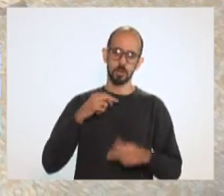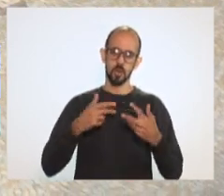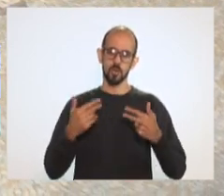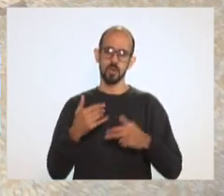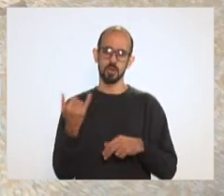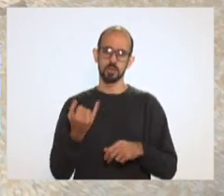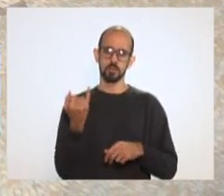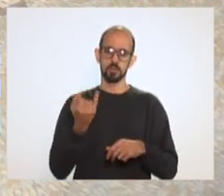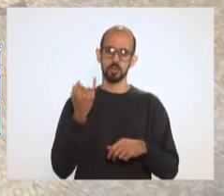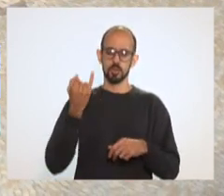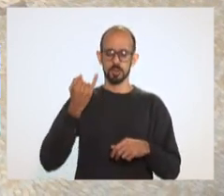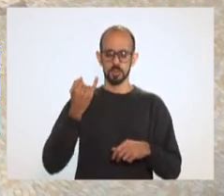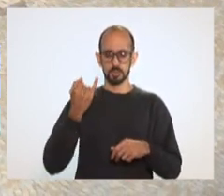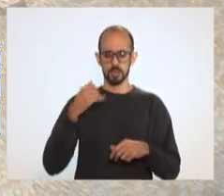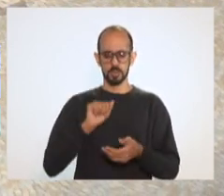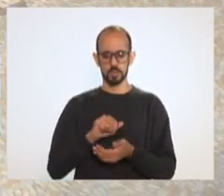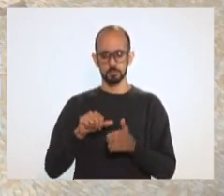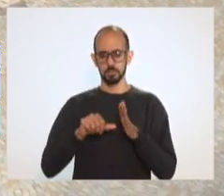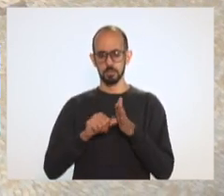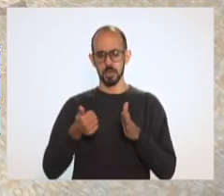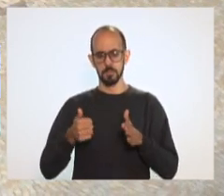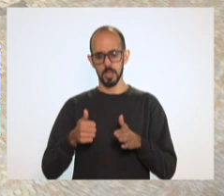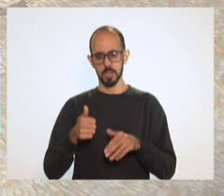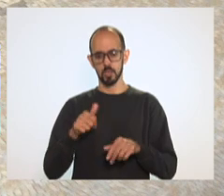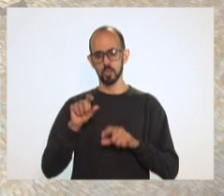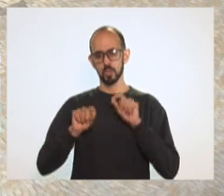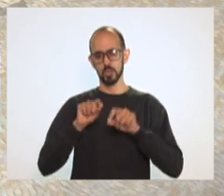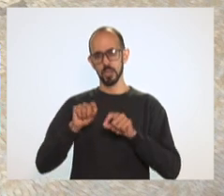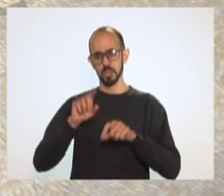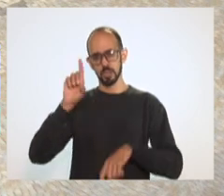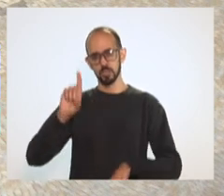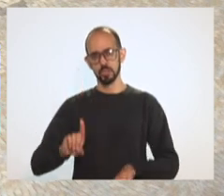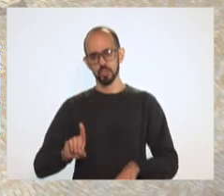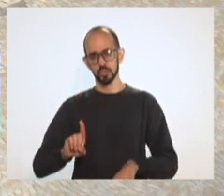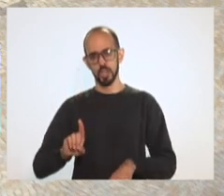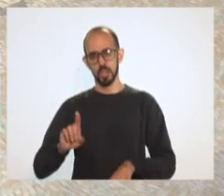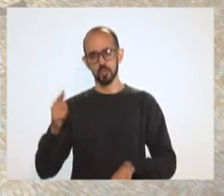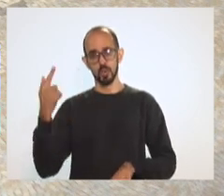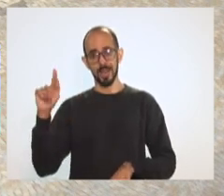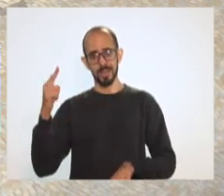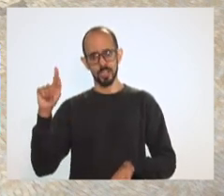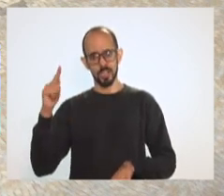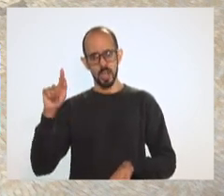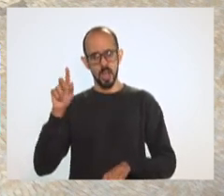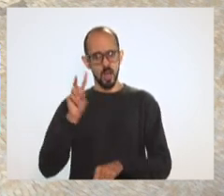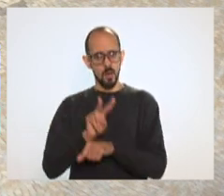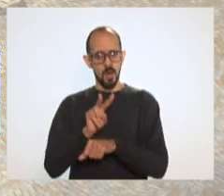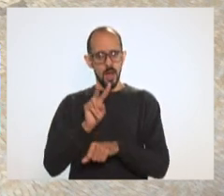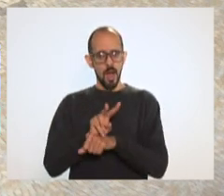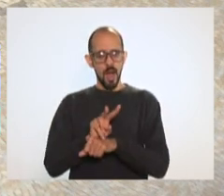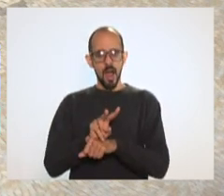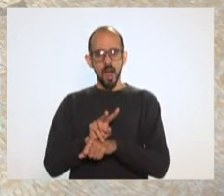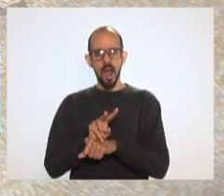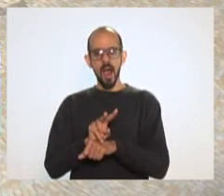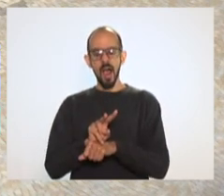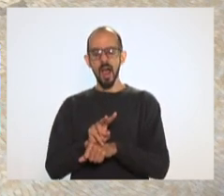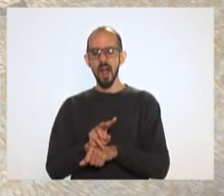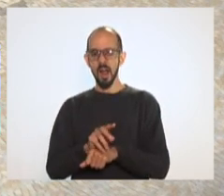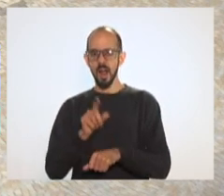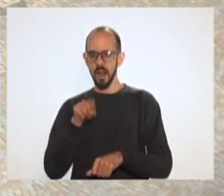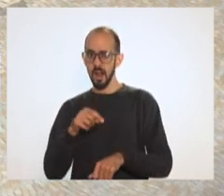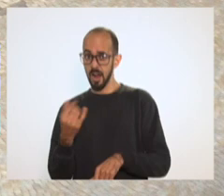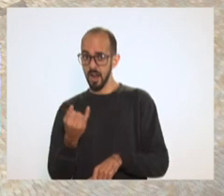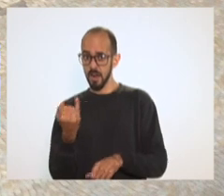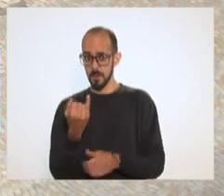e uma questão obviamente primeiro de direito garantido que era a questão da progressão era uma questão absolutamente pacífica